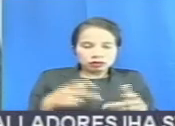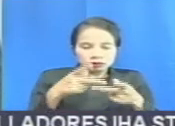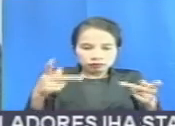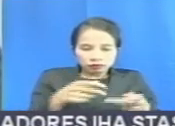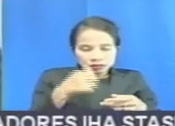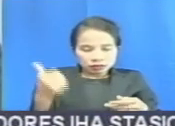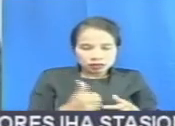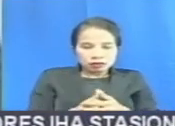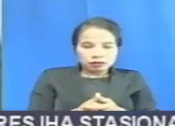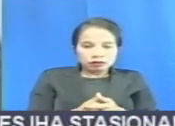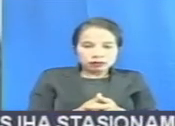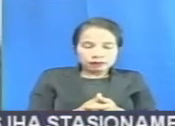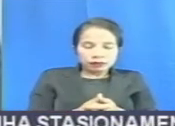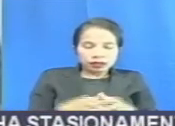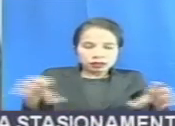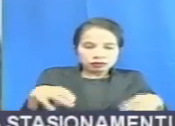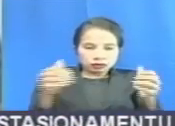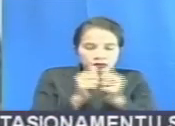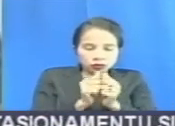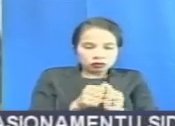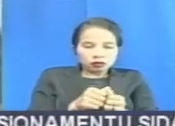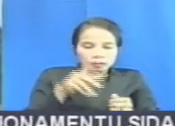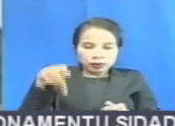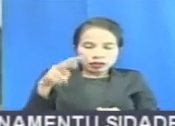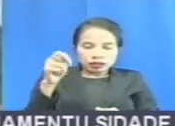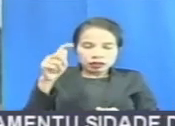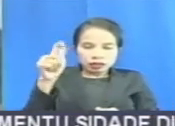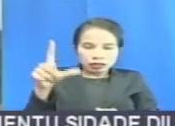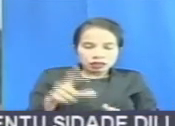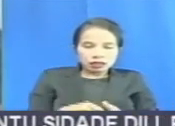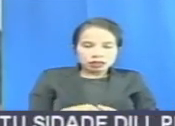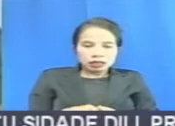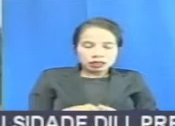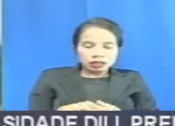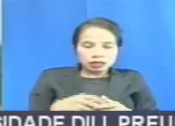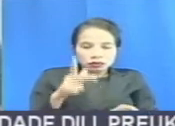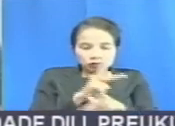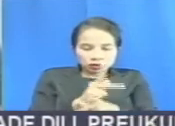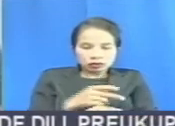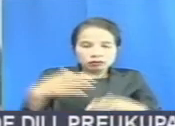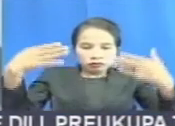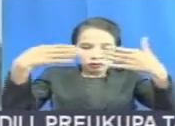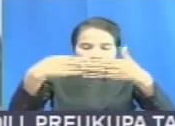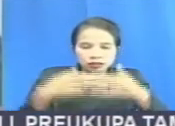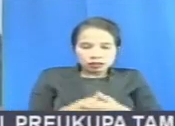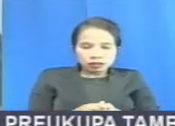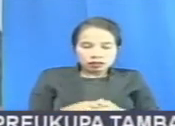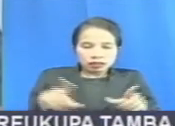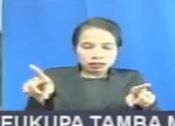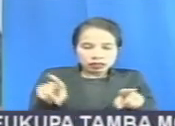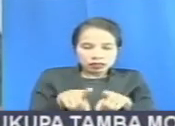Seluc. Nós servimos o PNTL a tu segura fronteira. Por